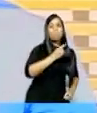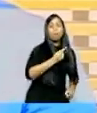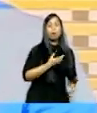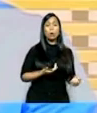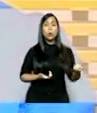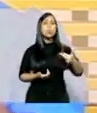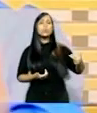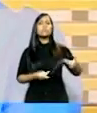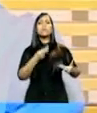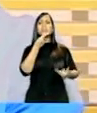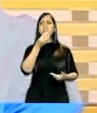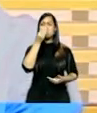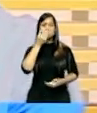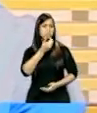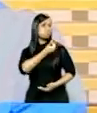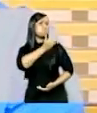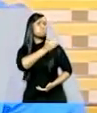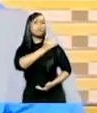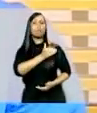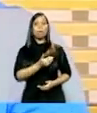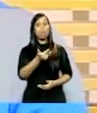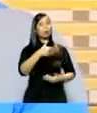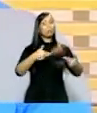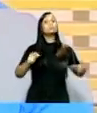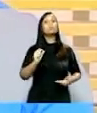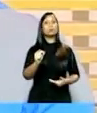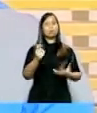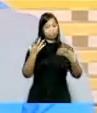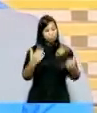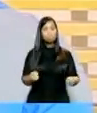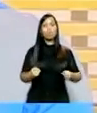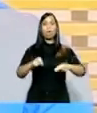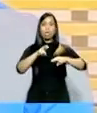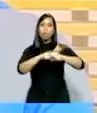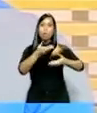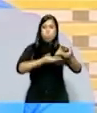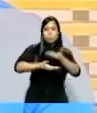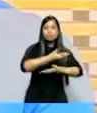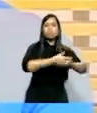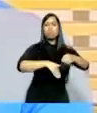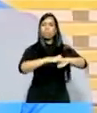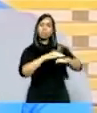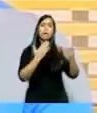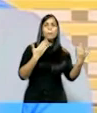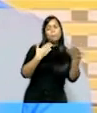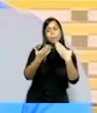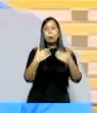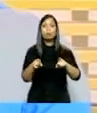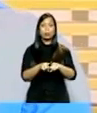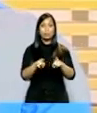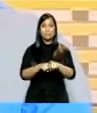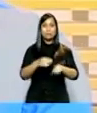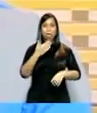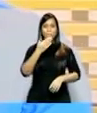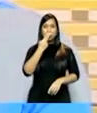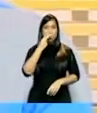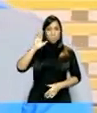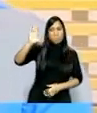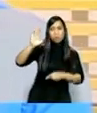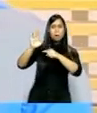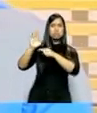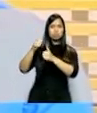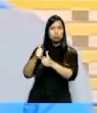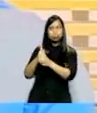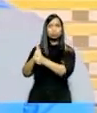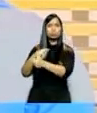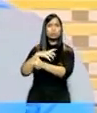coisa é você desfazer do outro, uma outra coisa é o entendimento, é sentar e dialogar, né? Inclusive, os nazistas, eles tinham uma tática muito